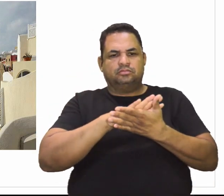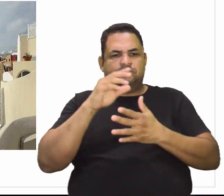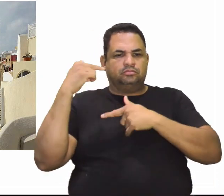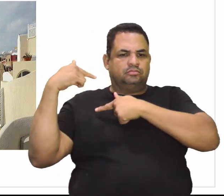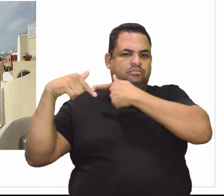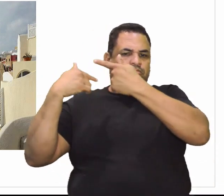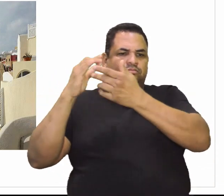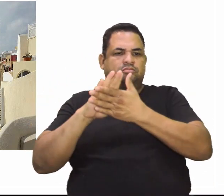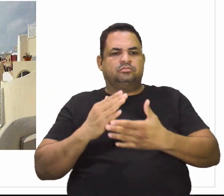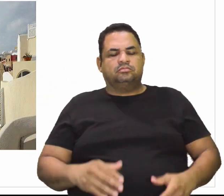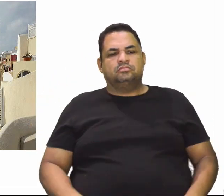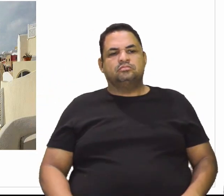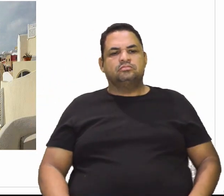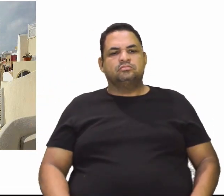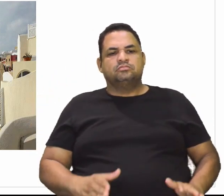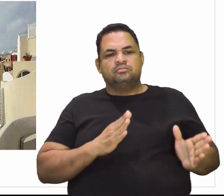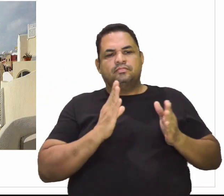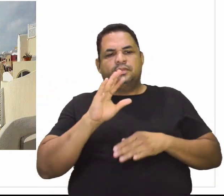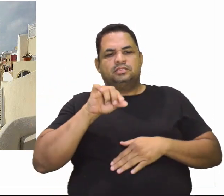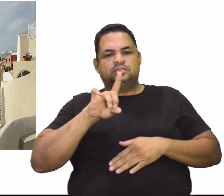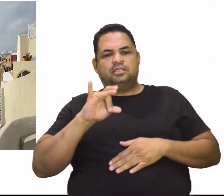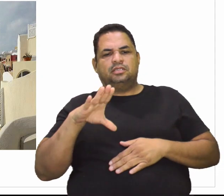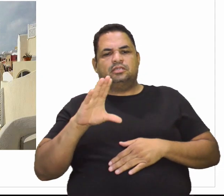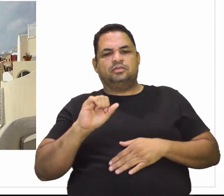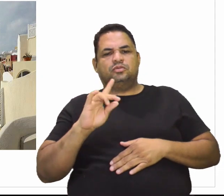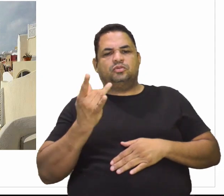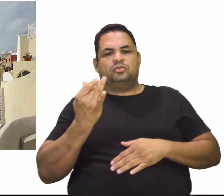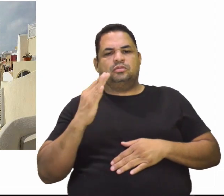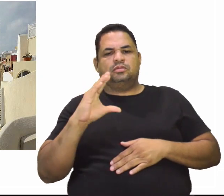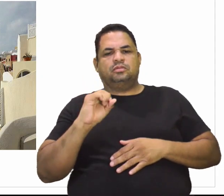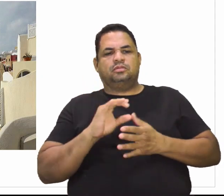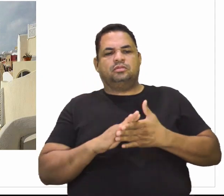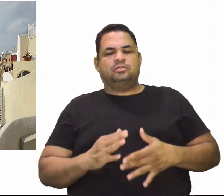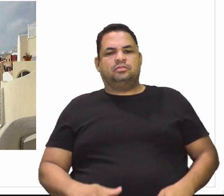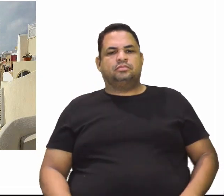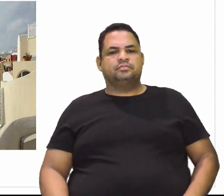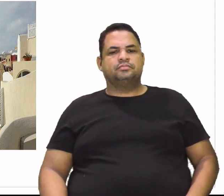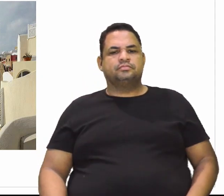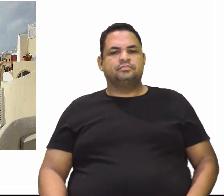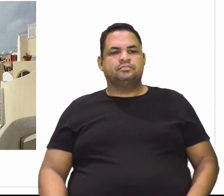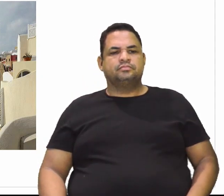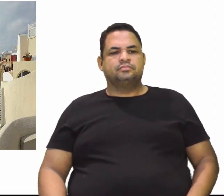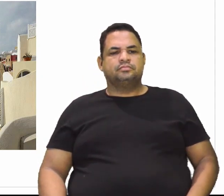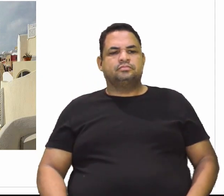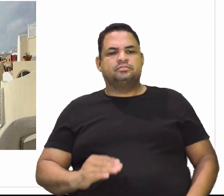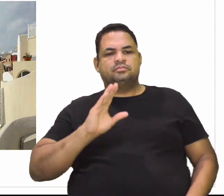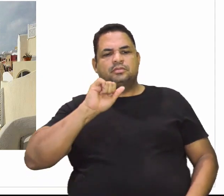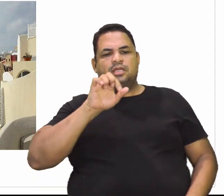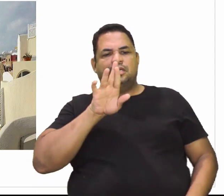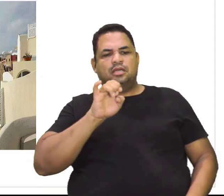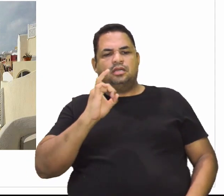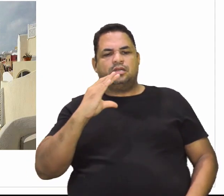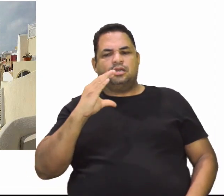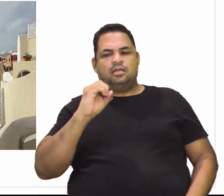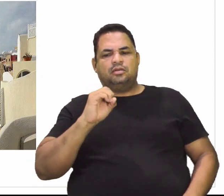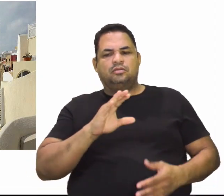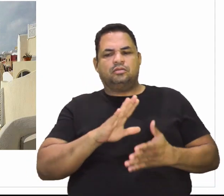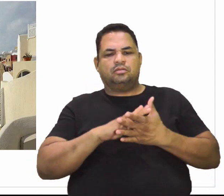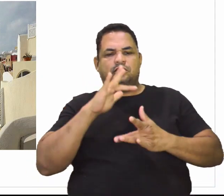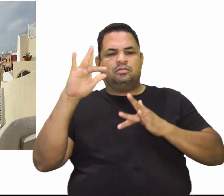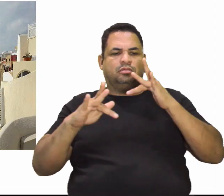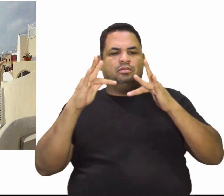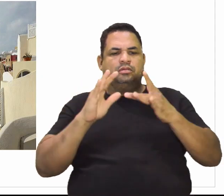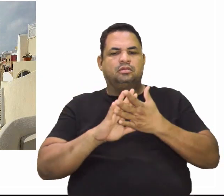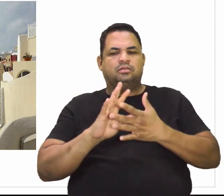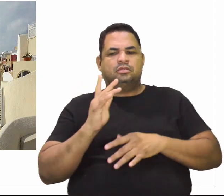seguintes períodos. O período micênico ou homérico, o período arcaico, o período clássico e o